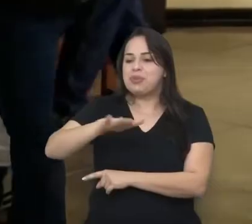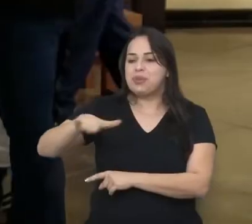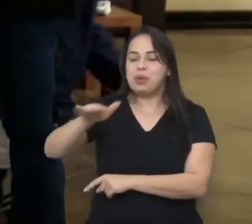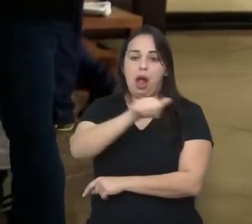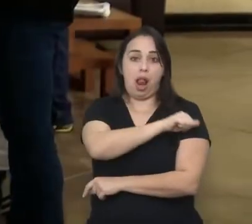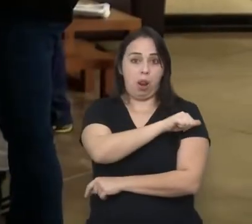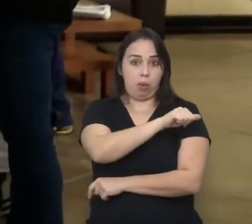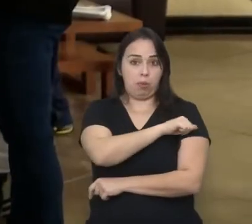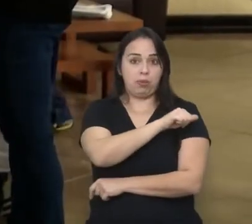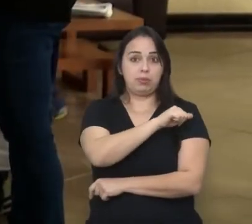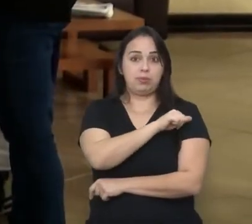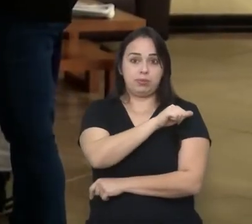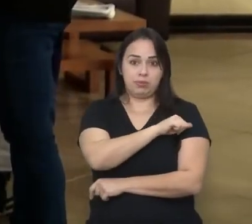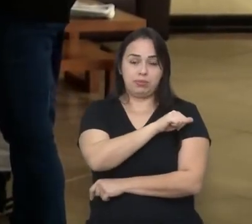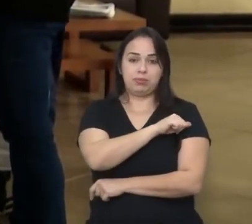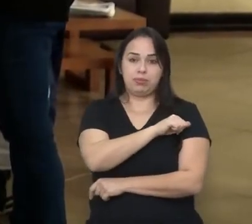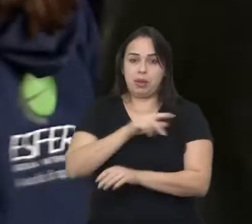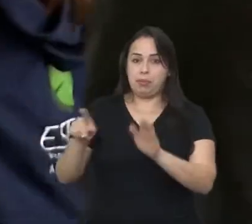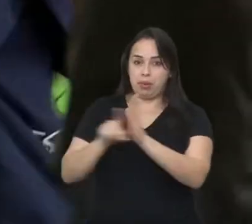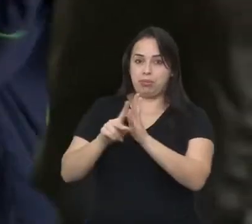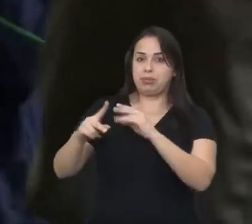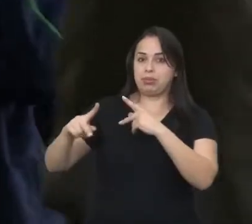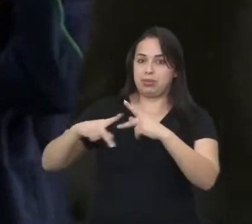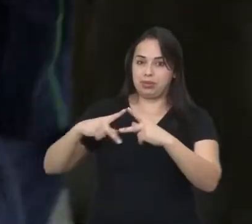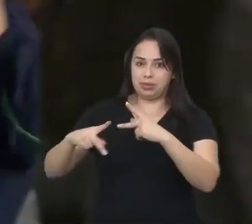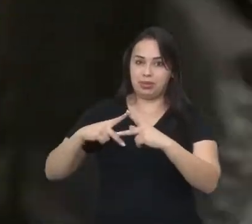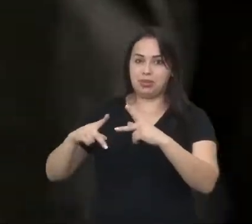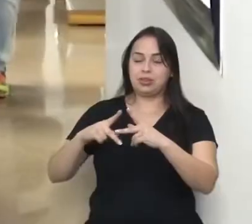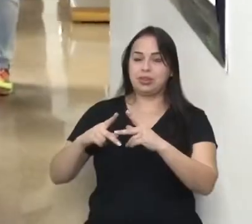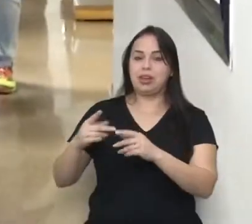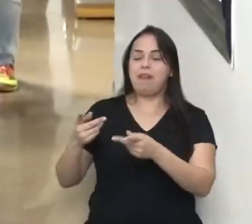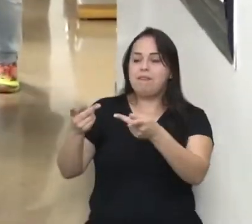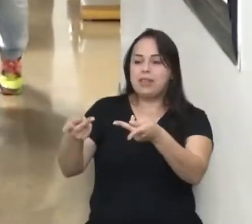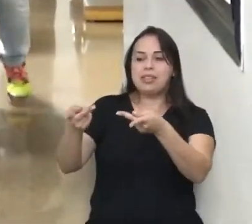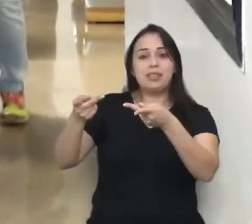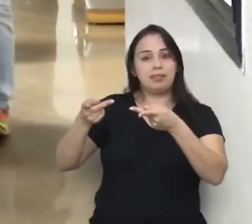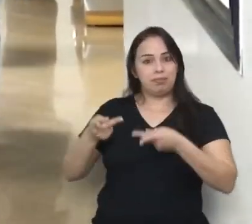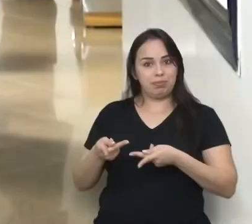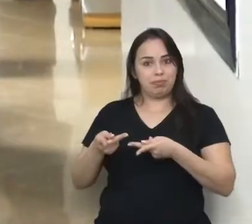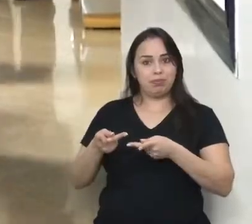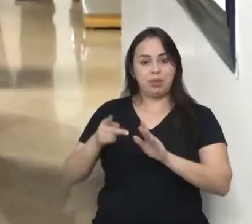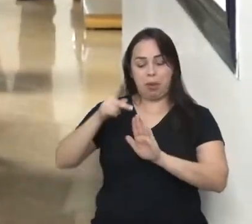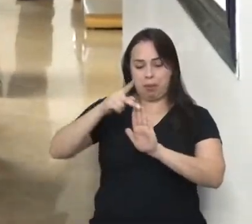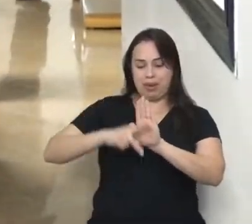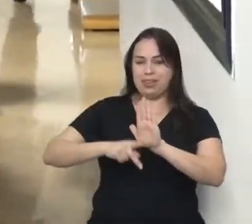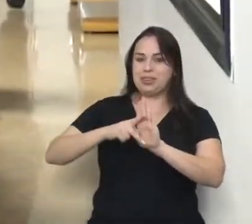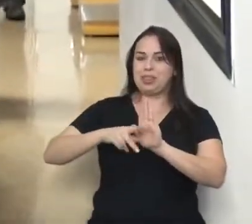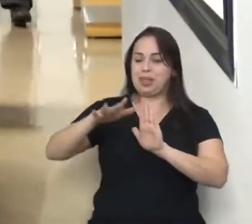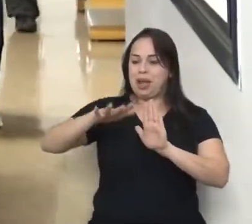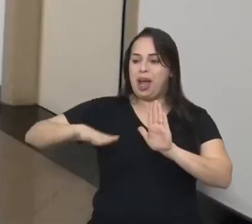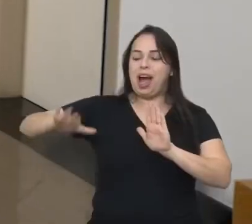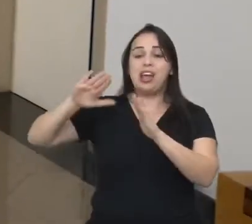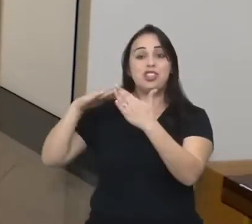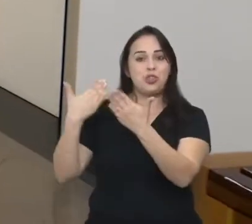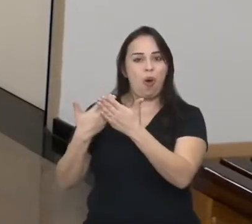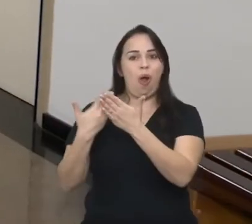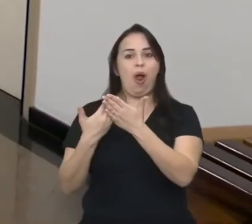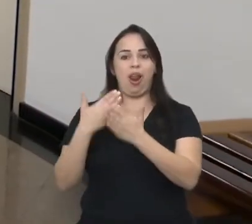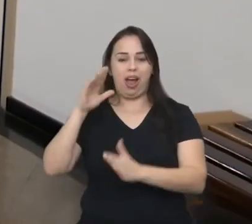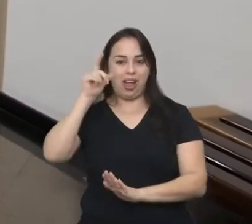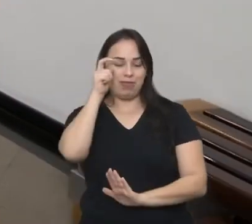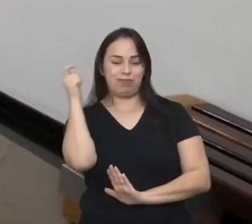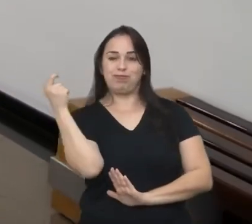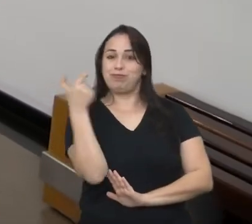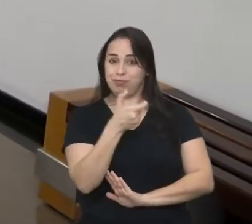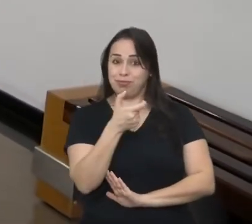aberta aos pequenos e jovens estudantes de São José dos Campos, a partir do programa Visite a Câmara, projeto que tem chamado a atenção